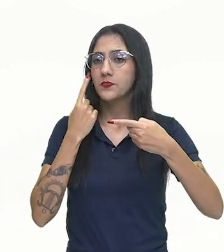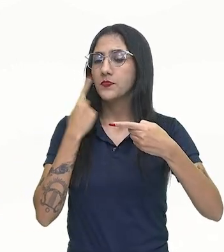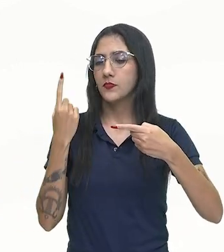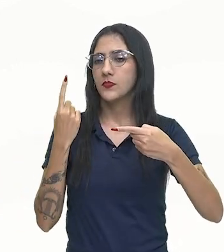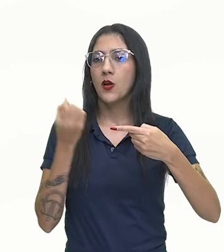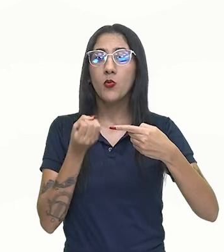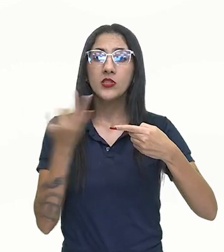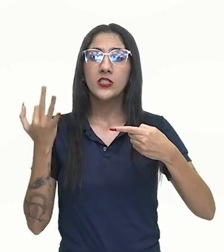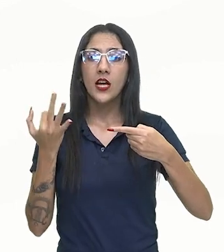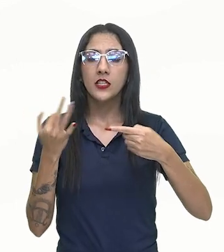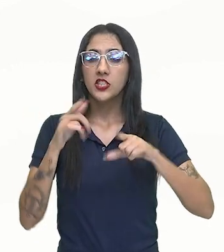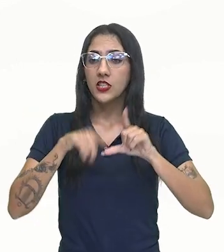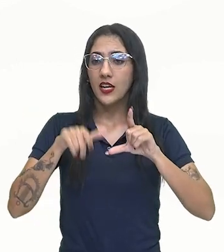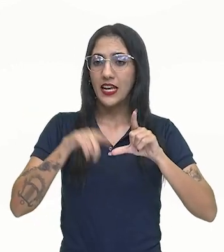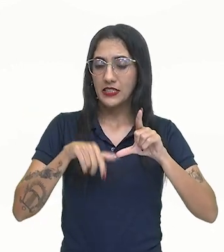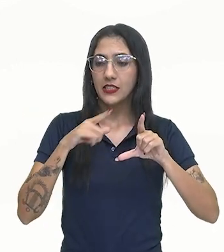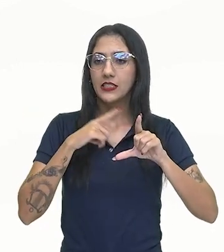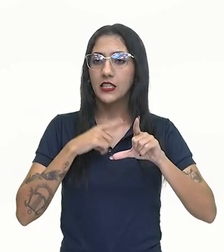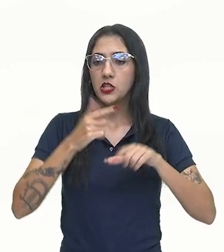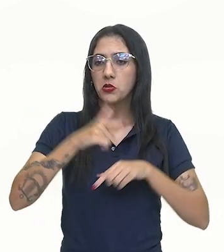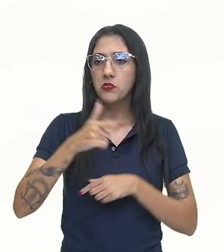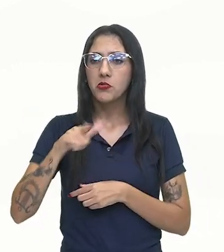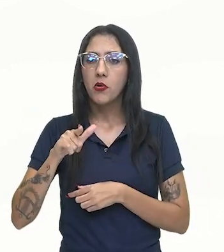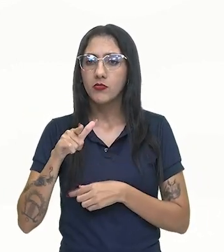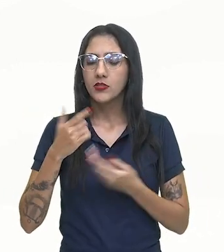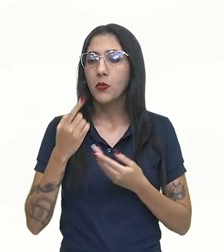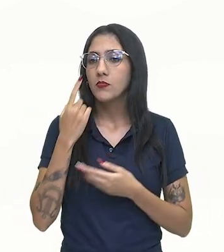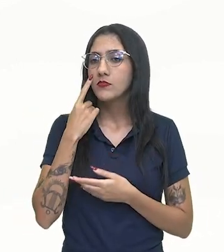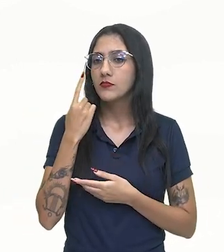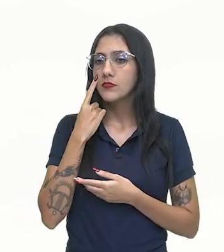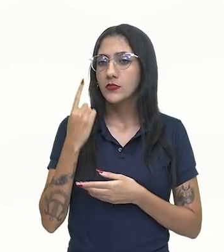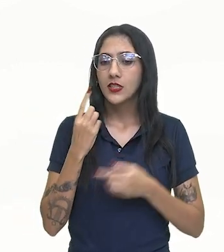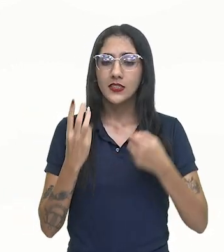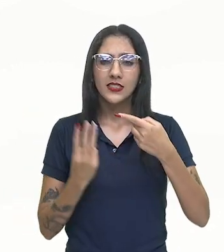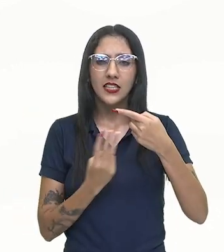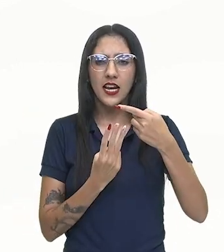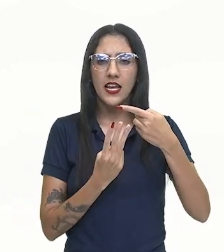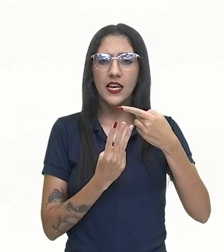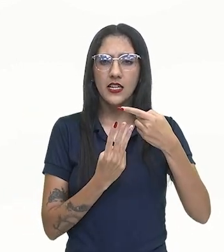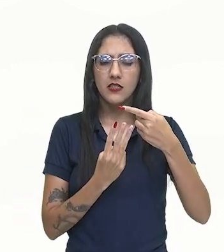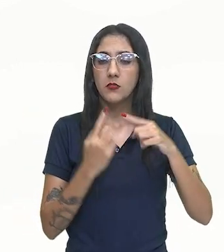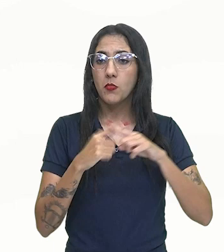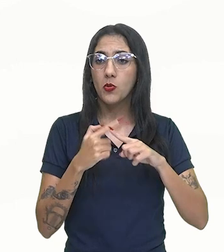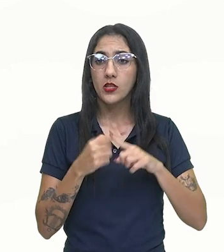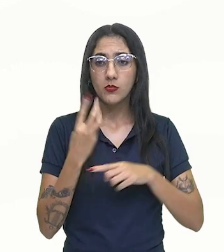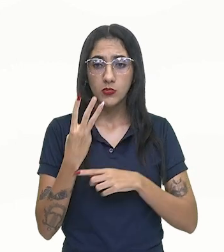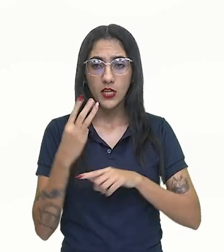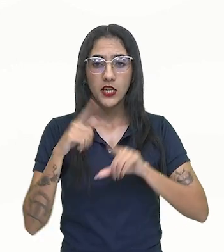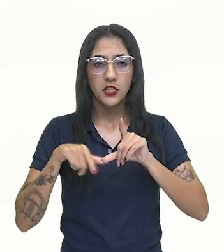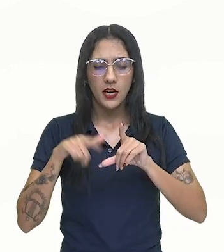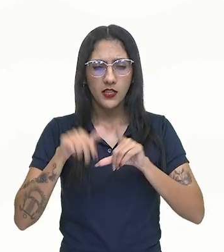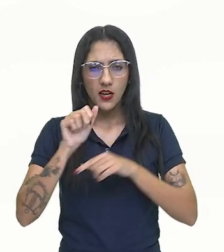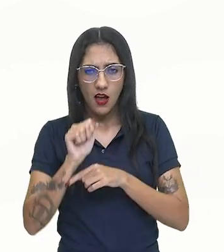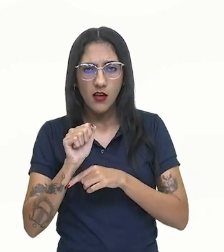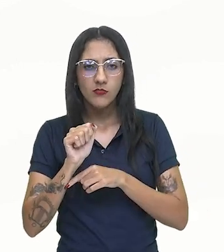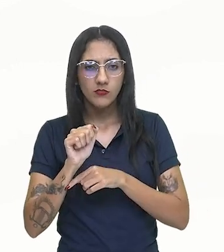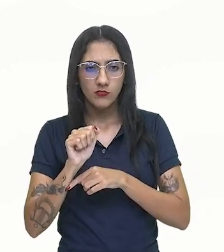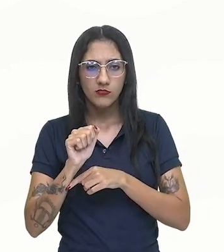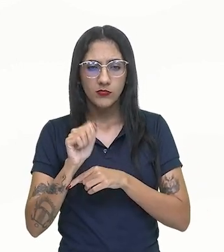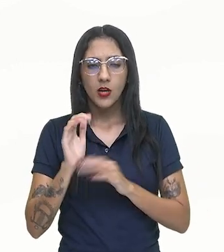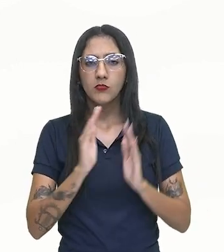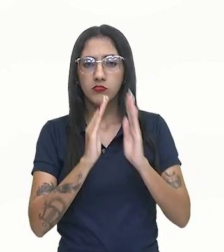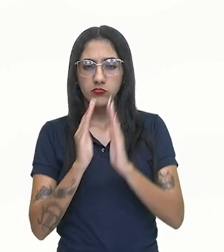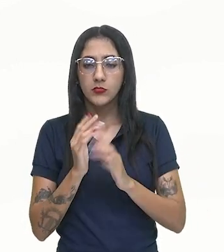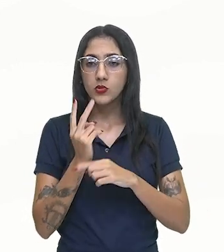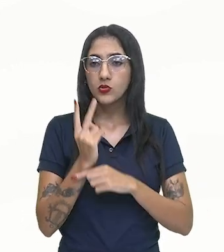se repetem. No caso aí, 3 fatorial é porque nós temos 3 letras A's. E 2